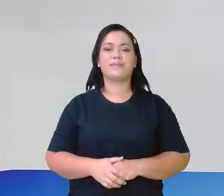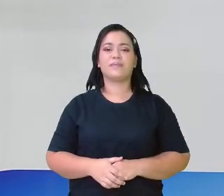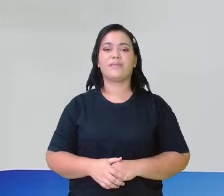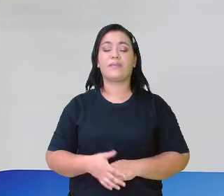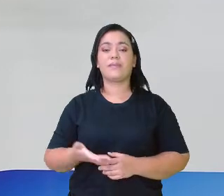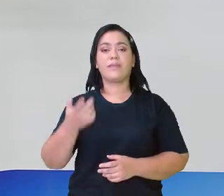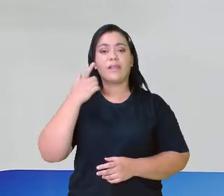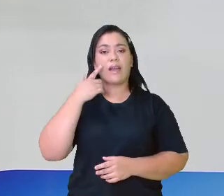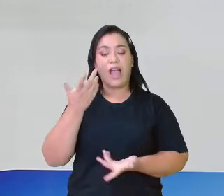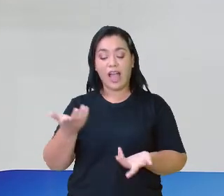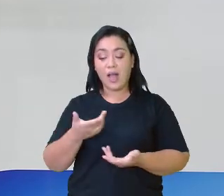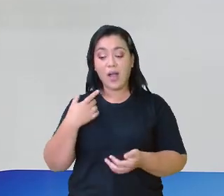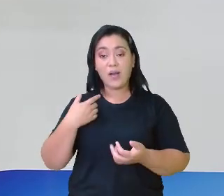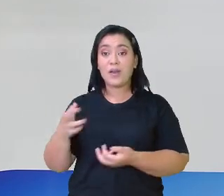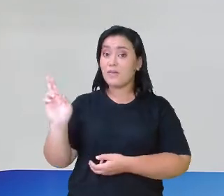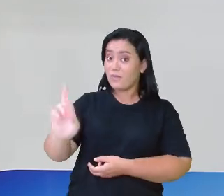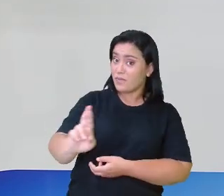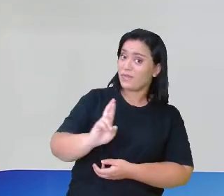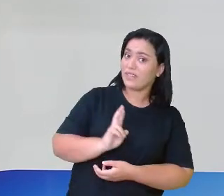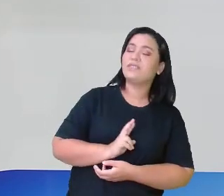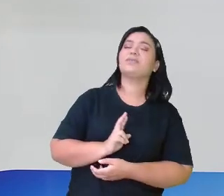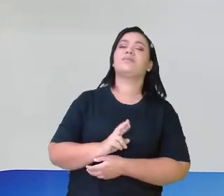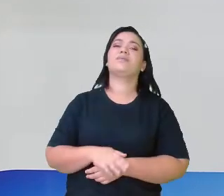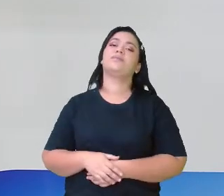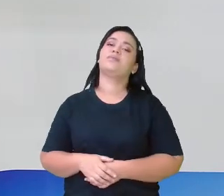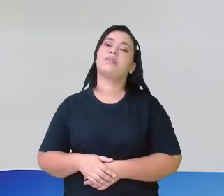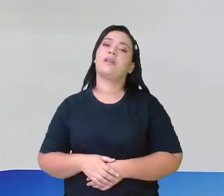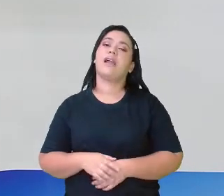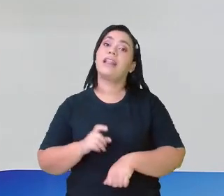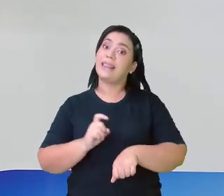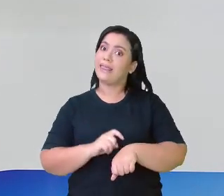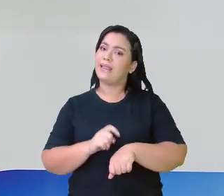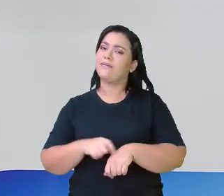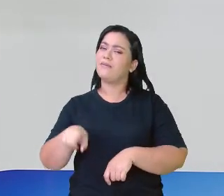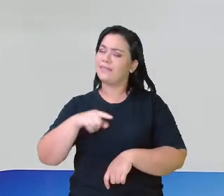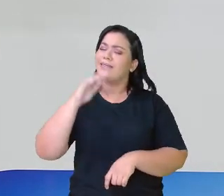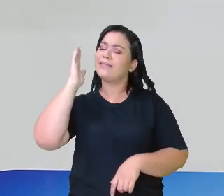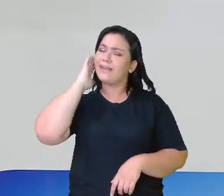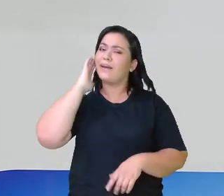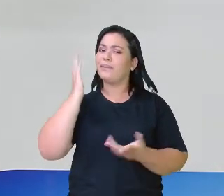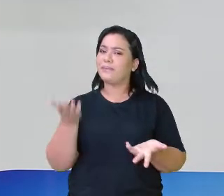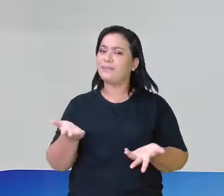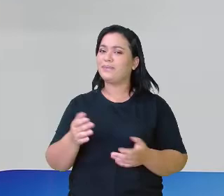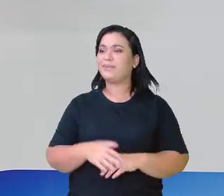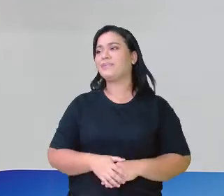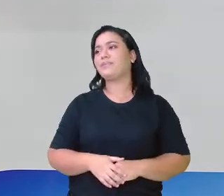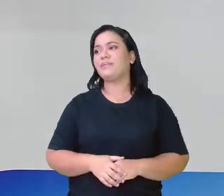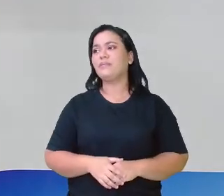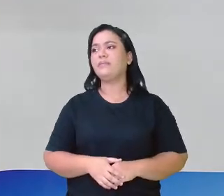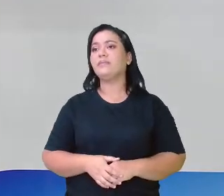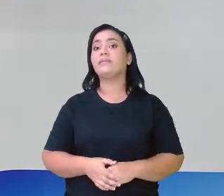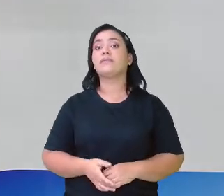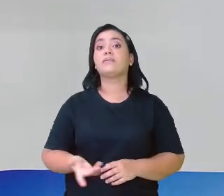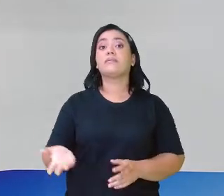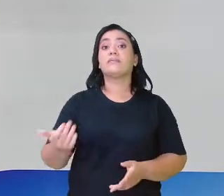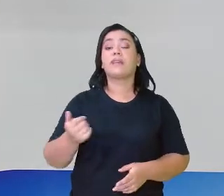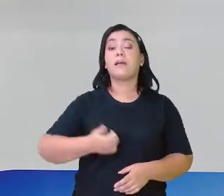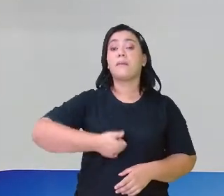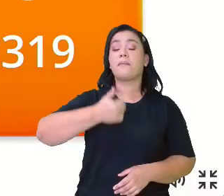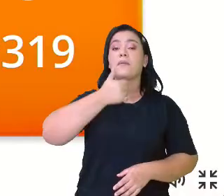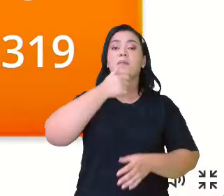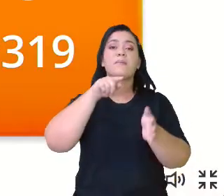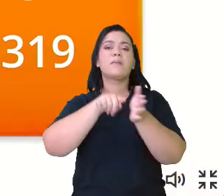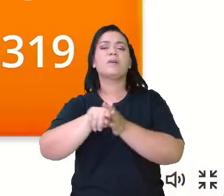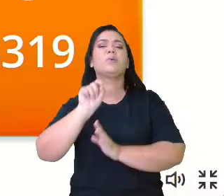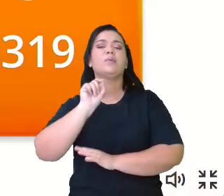esse dedo aí pra funcionar, pra gente responder aí, porque a gente tem tempo. Vocês sabem que... Comigo é assim. Então, vamos embora para a primeira